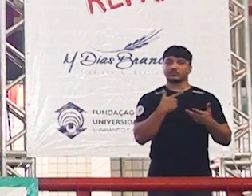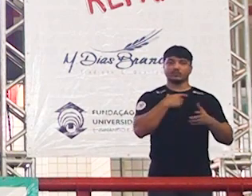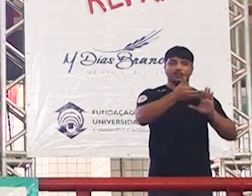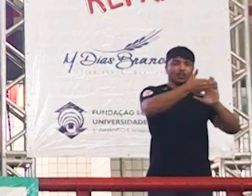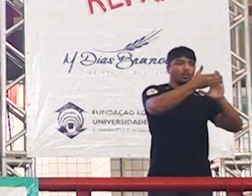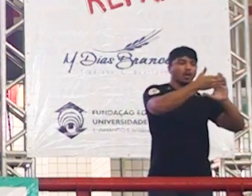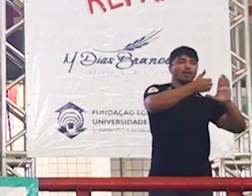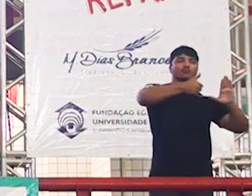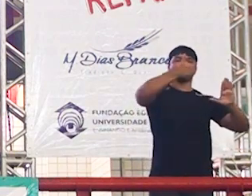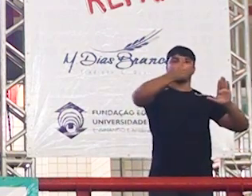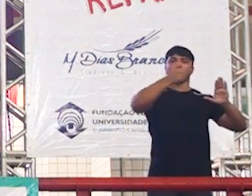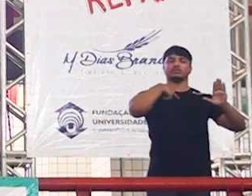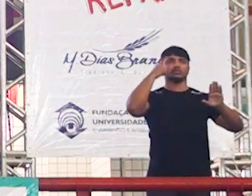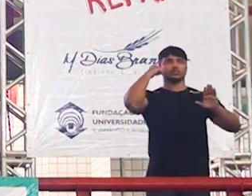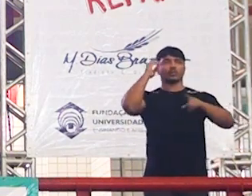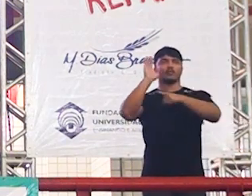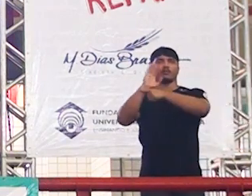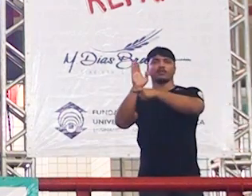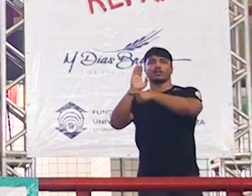parágrafo, ele se lembra de um filme.